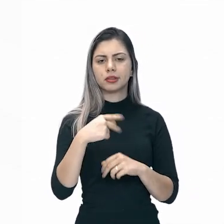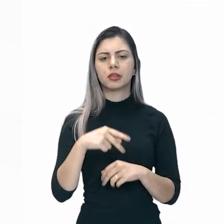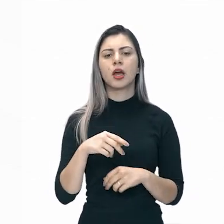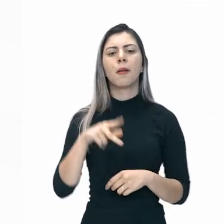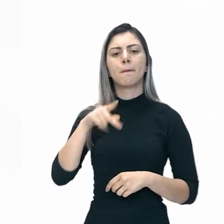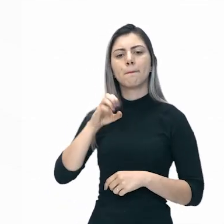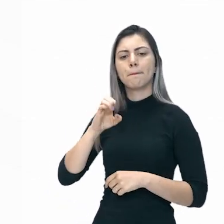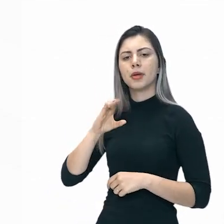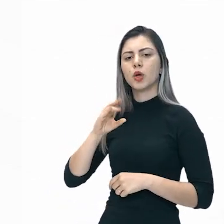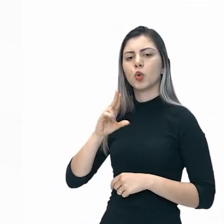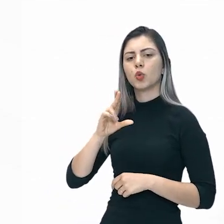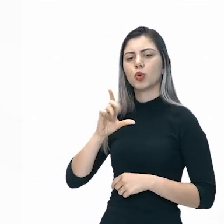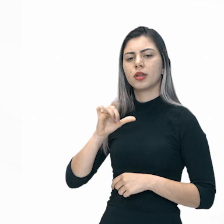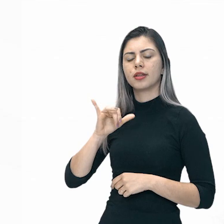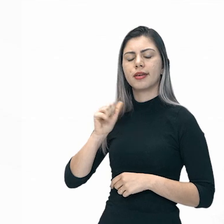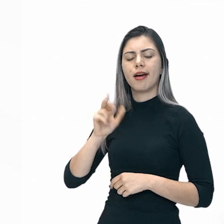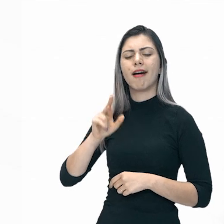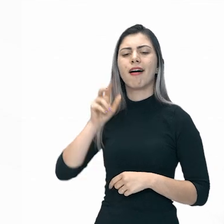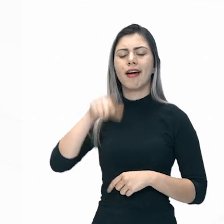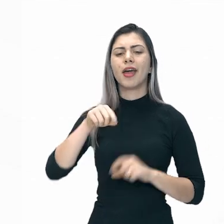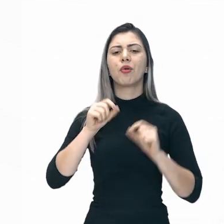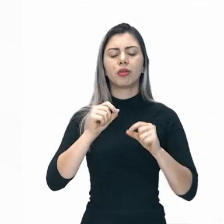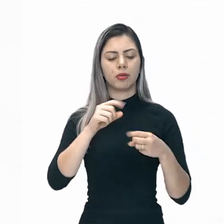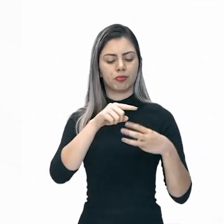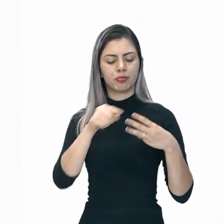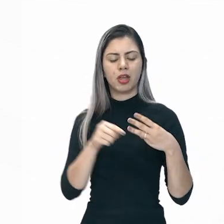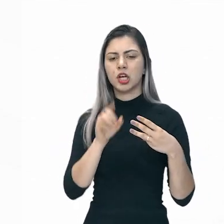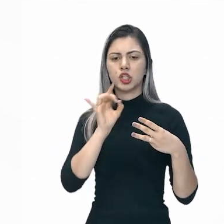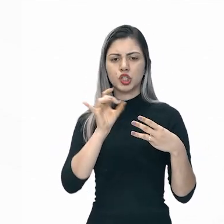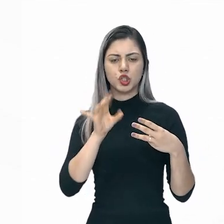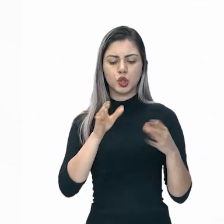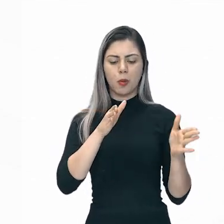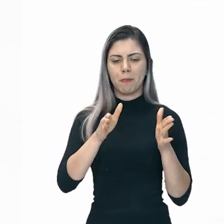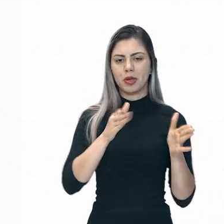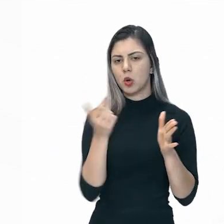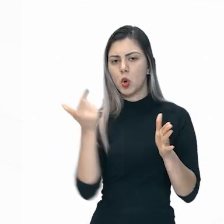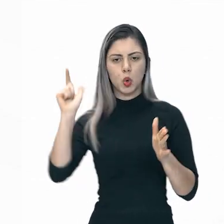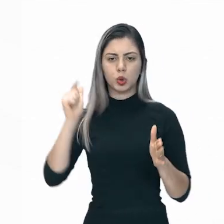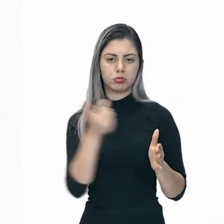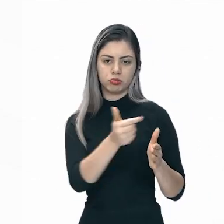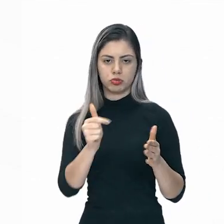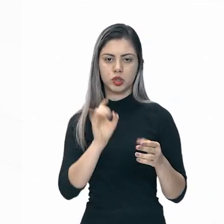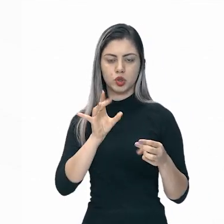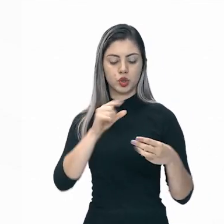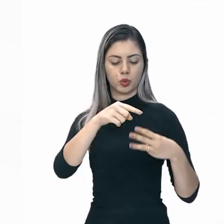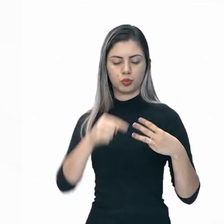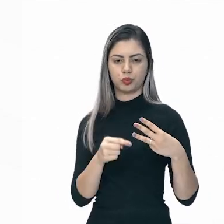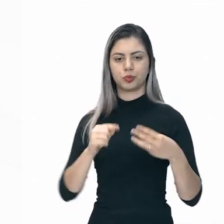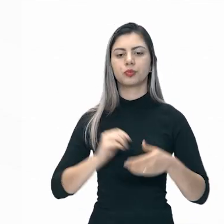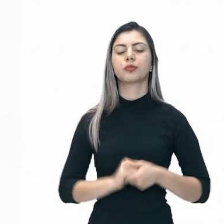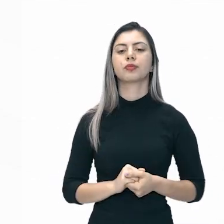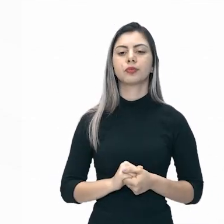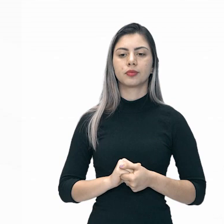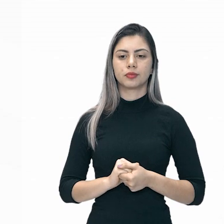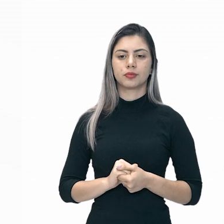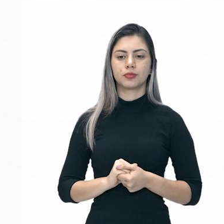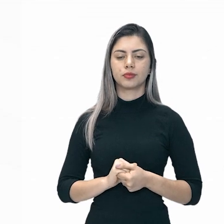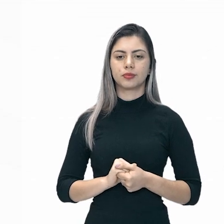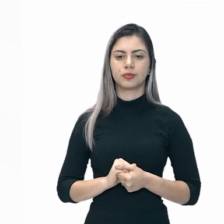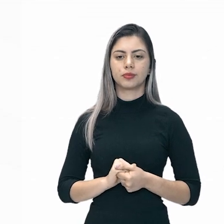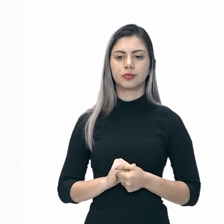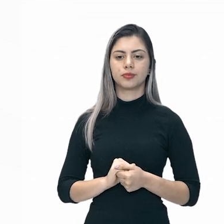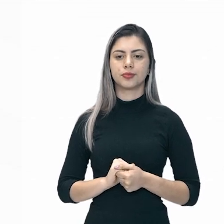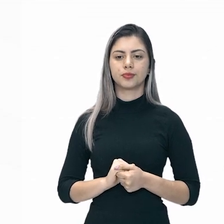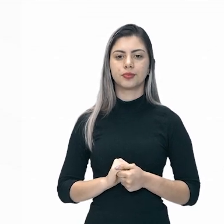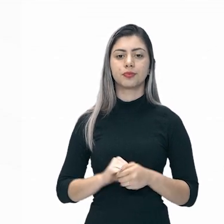são peculiares? Próprio, que é só ali naquele período que vai existir, certo? Então, continuando